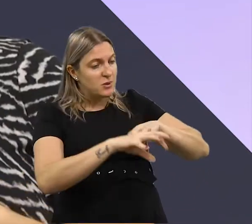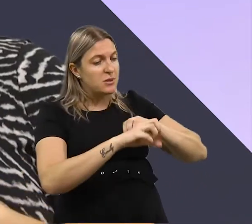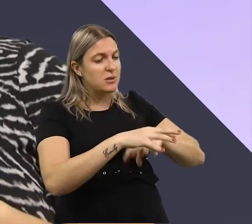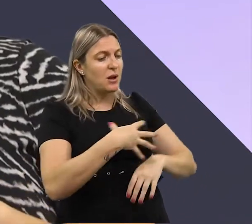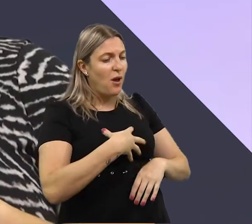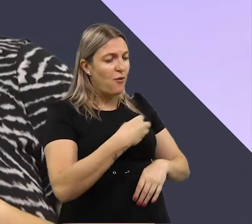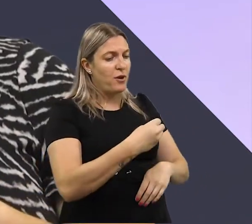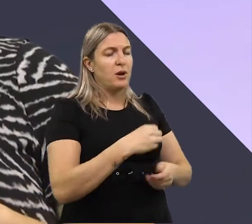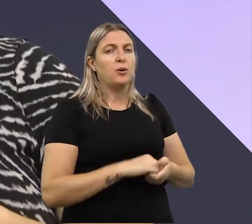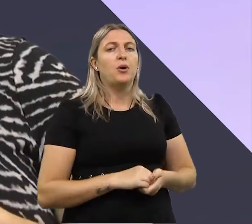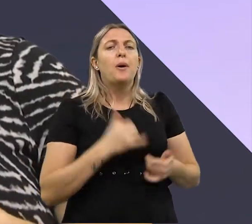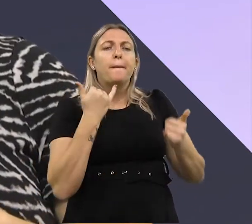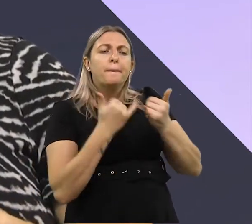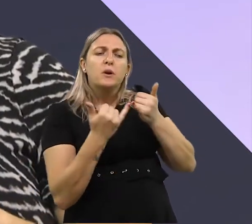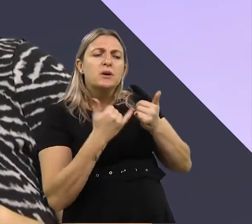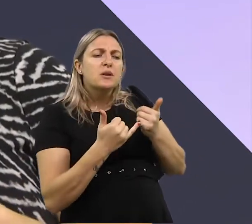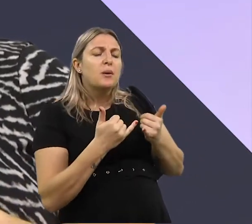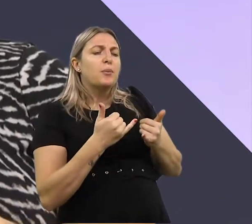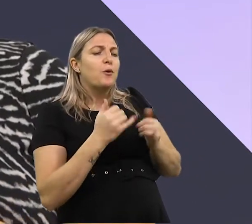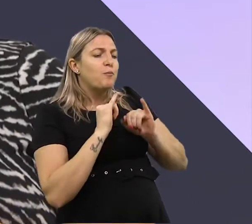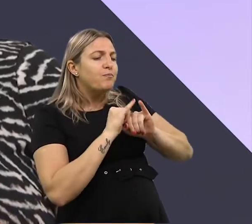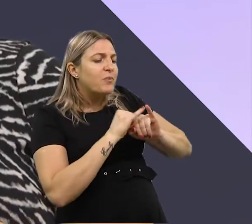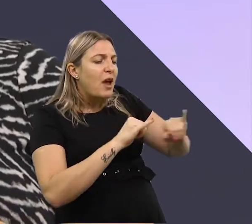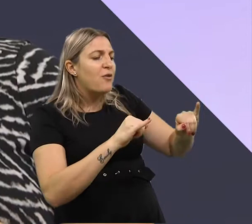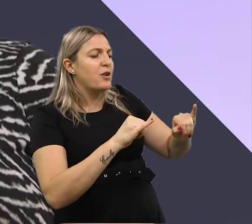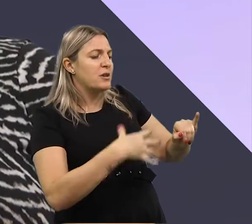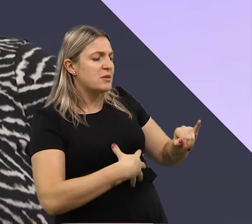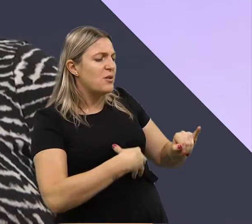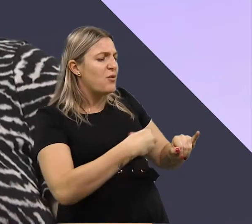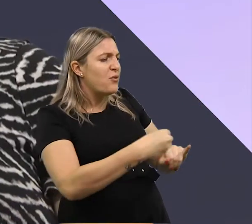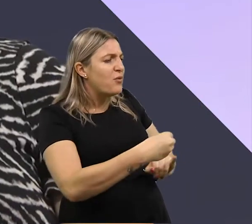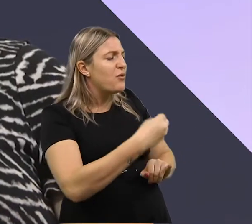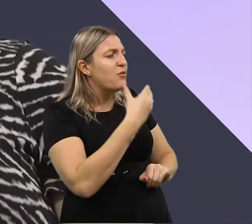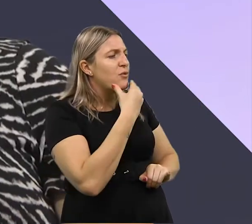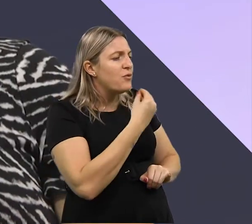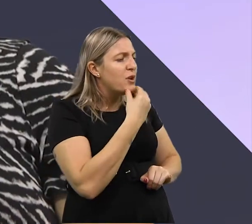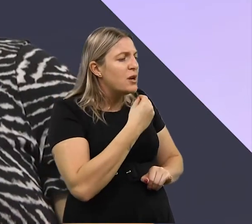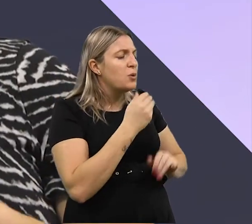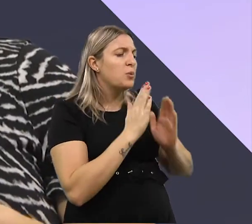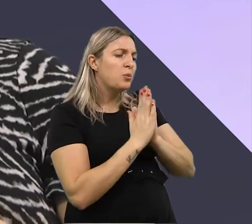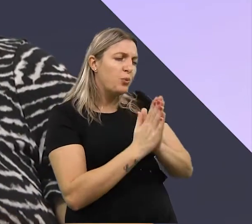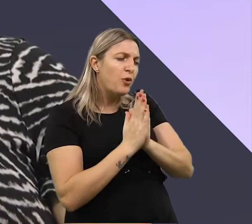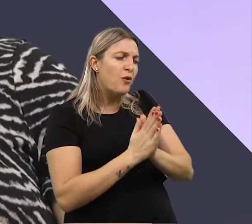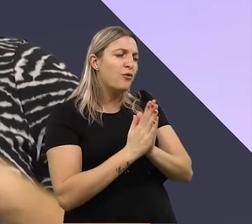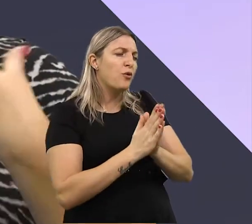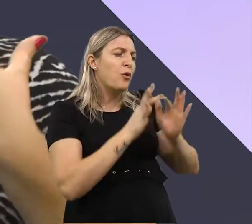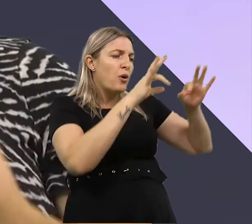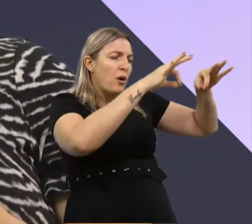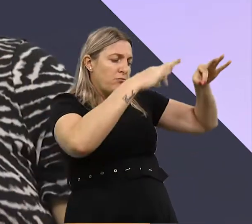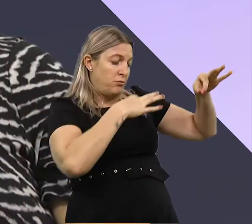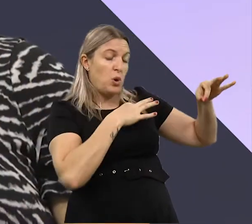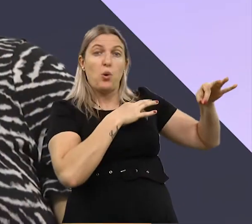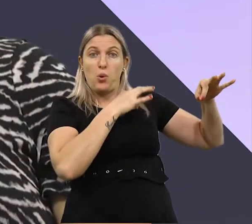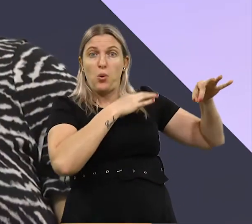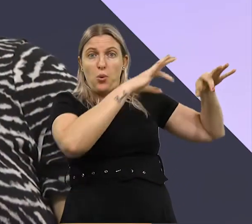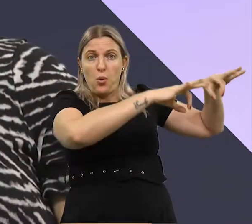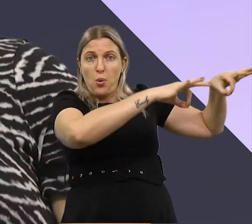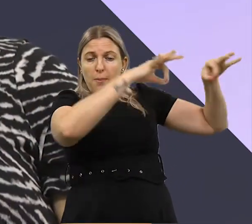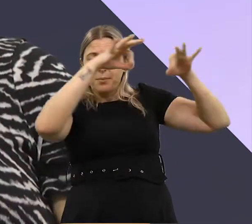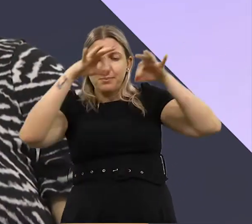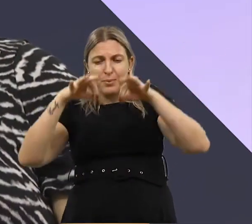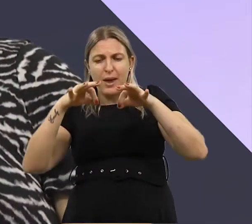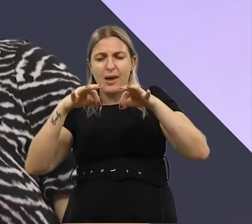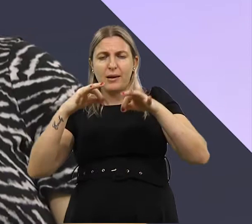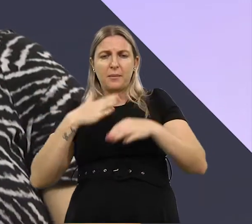filho, recolhe a roupa do varal para a mãe. Não é para a mãe. Recolhe a roupa do varal para nós. Exatamente.